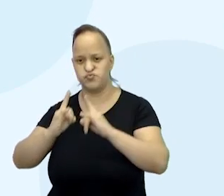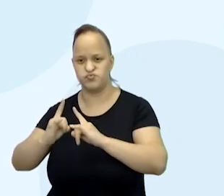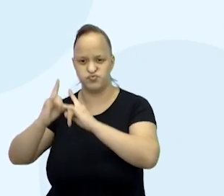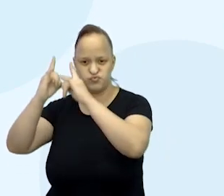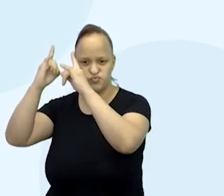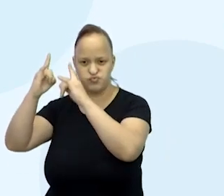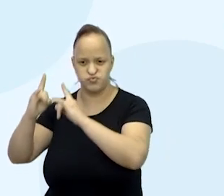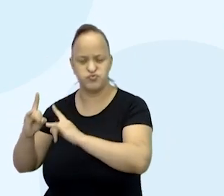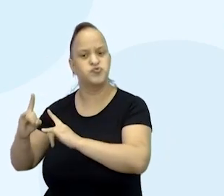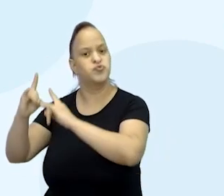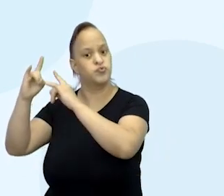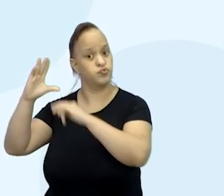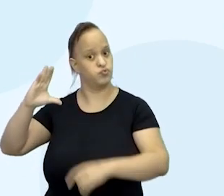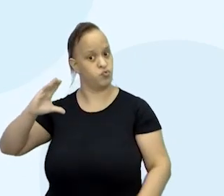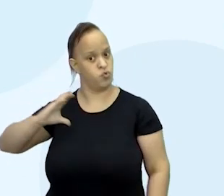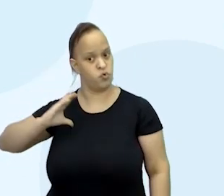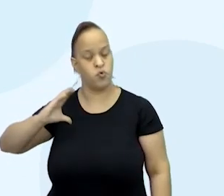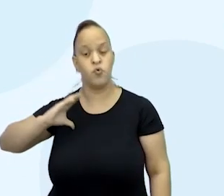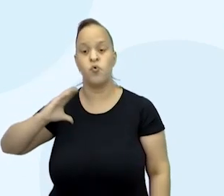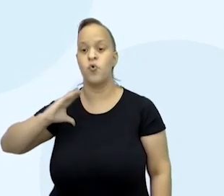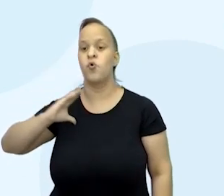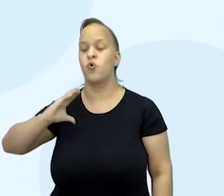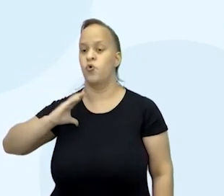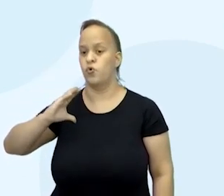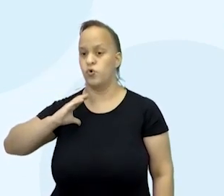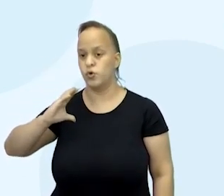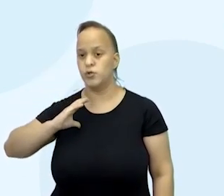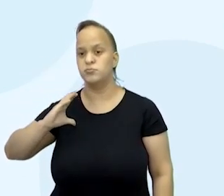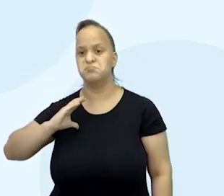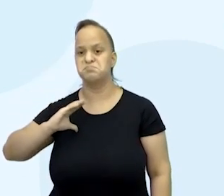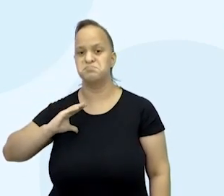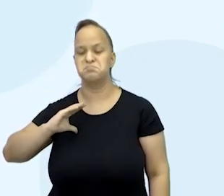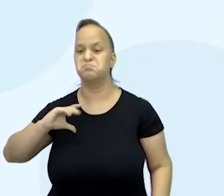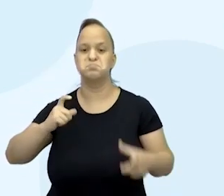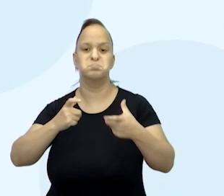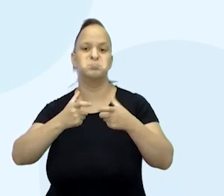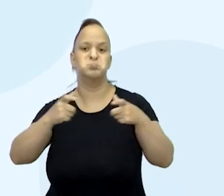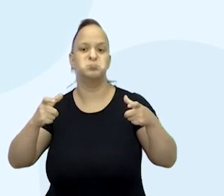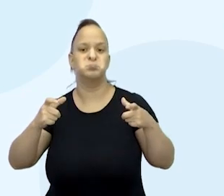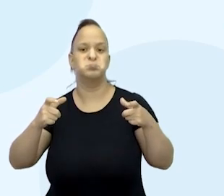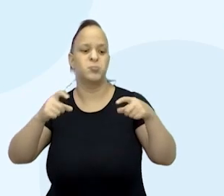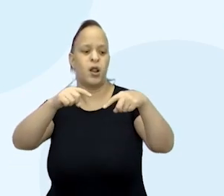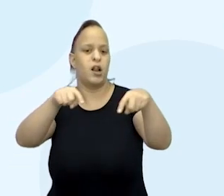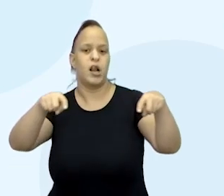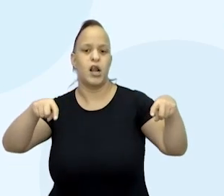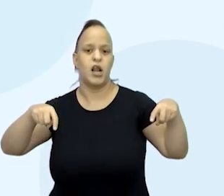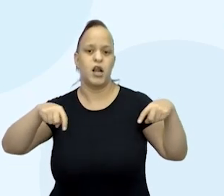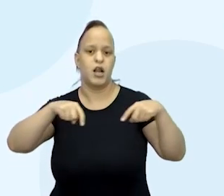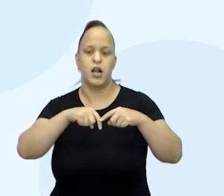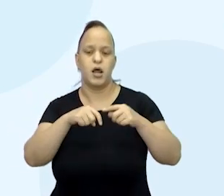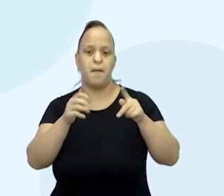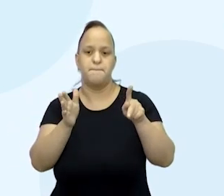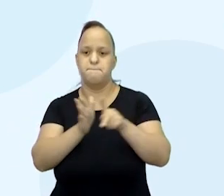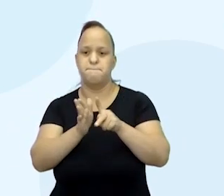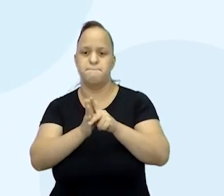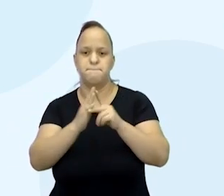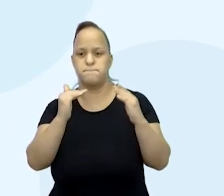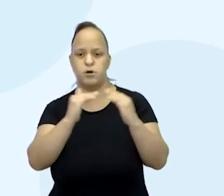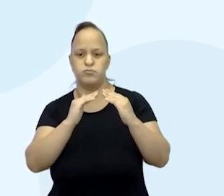são prédios de luxo, tá, pessoal? Boa parte deles são condomínios muito caros, tá?